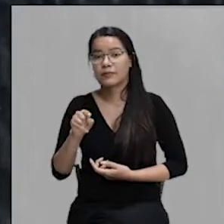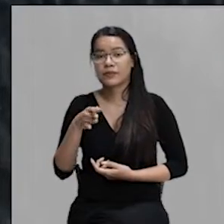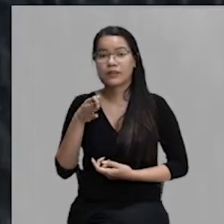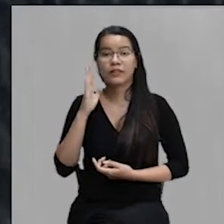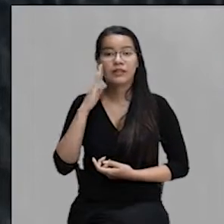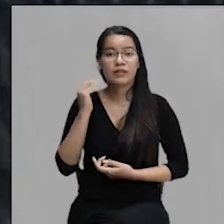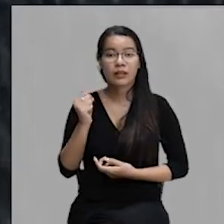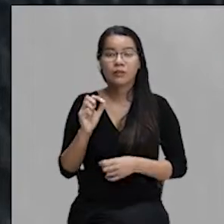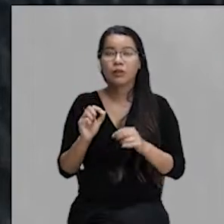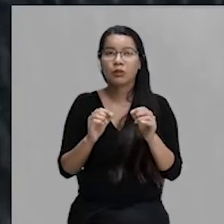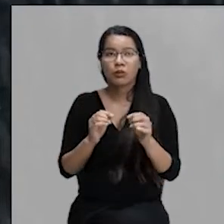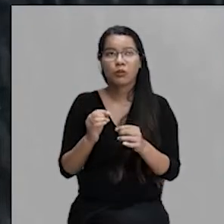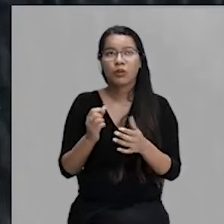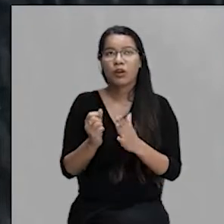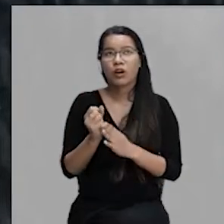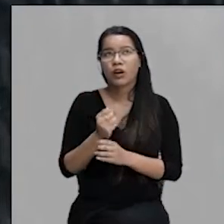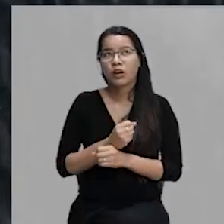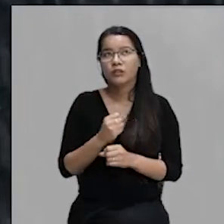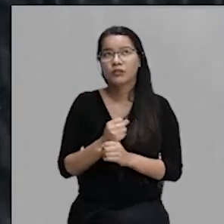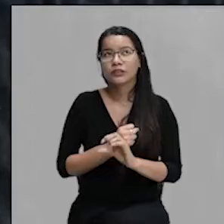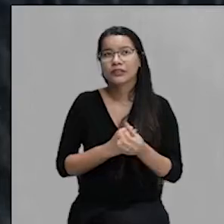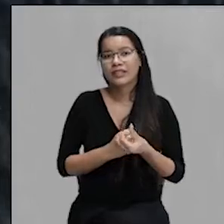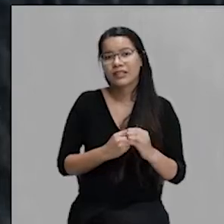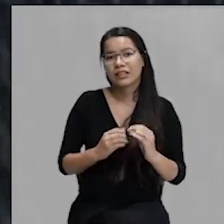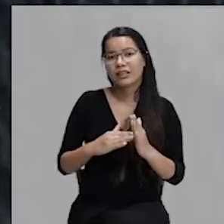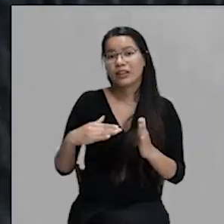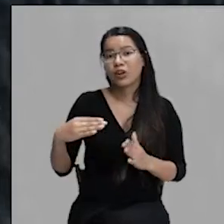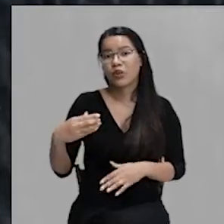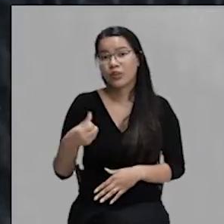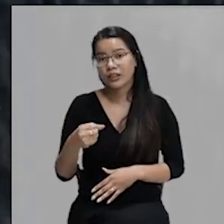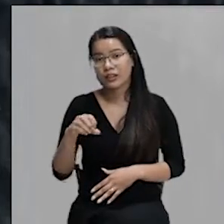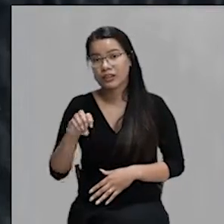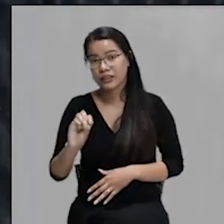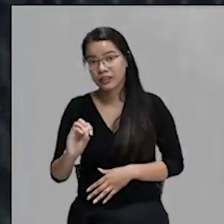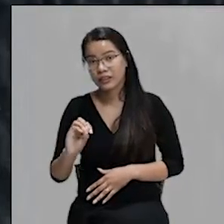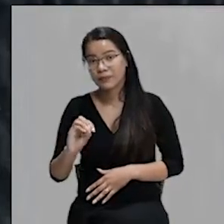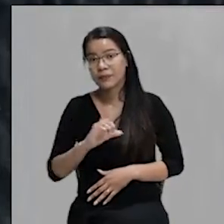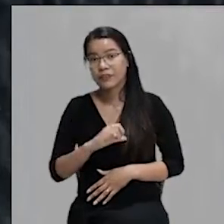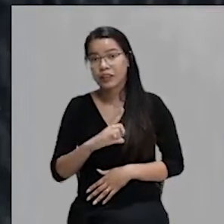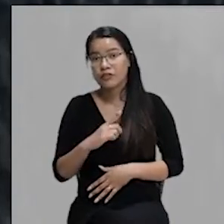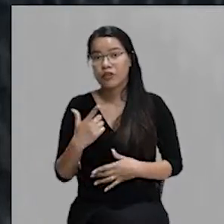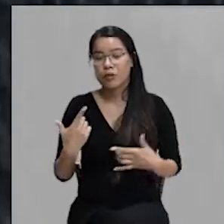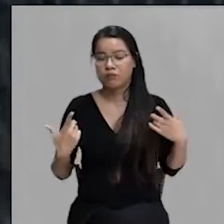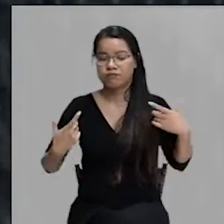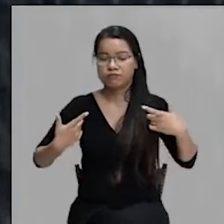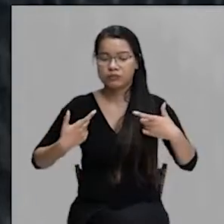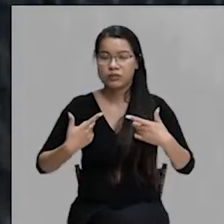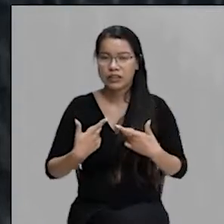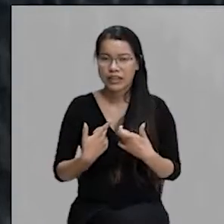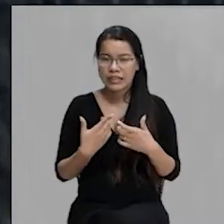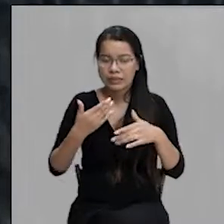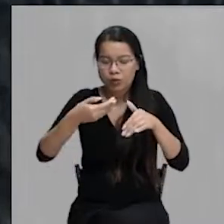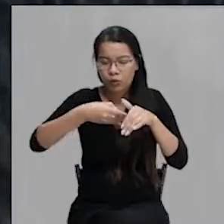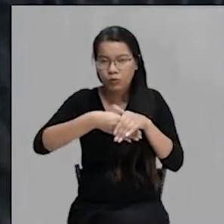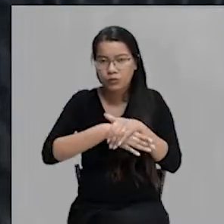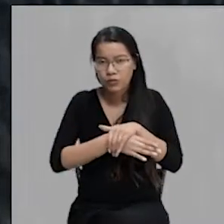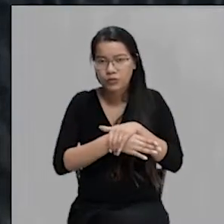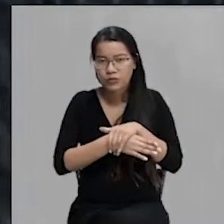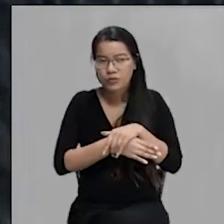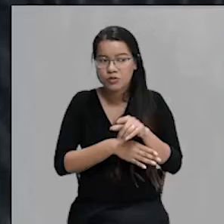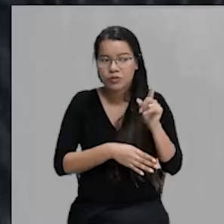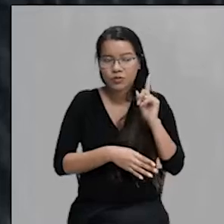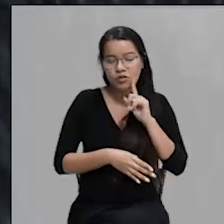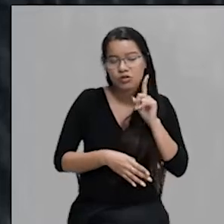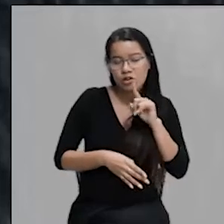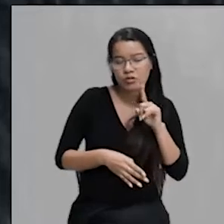os anos 60, 70, 80 principalmente, houve um conflito velado, entre aspas, entre Estados Unidos e